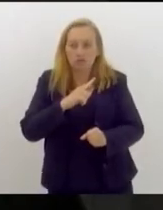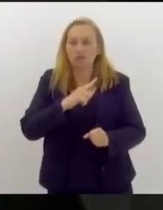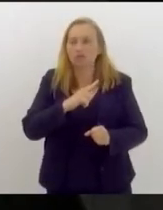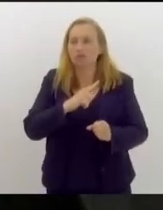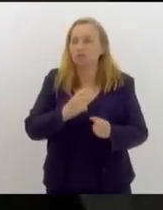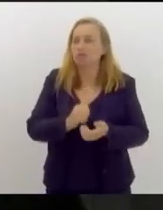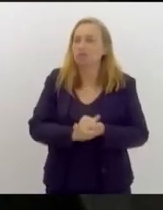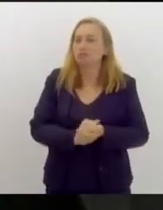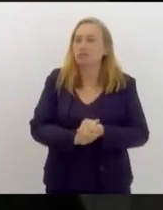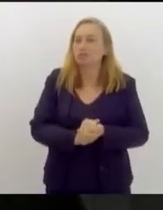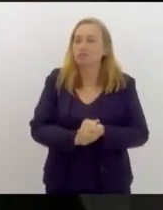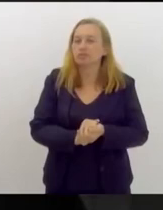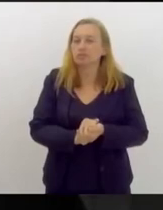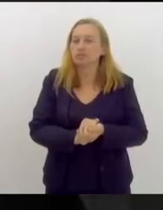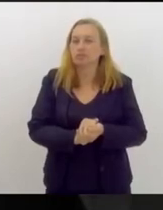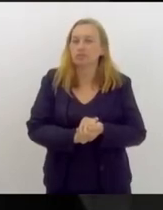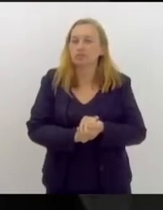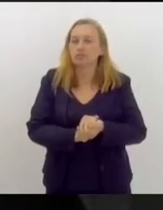acusavam